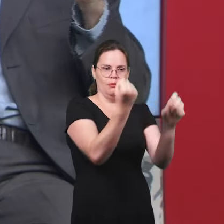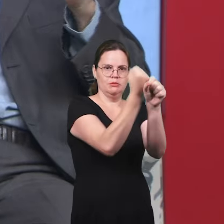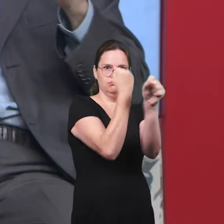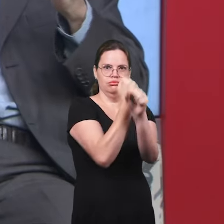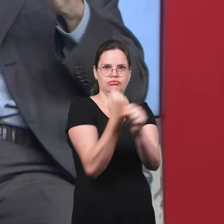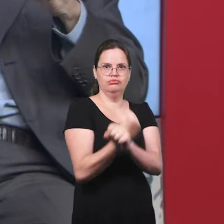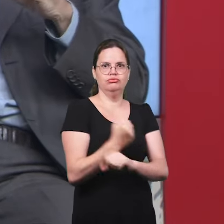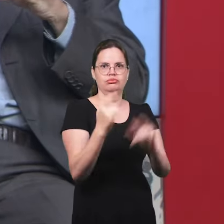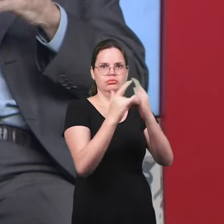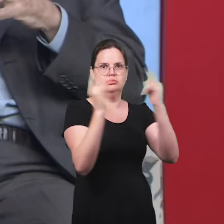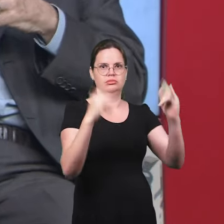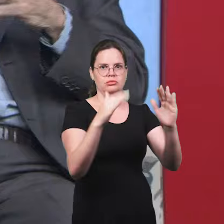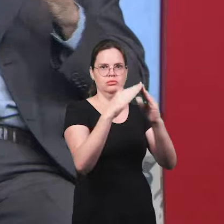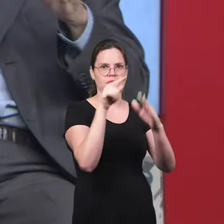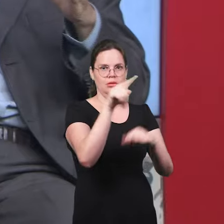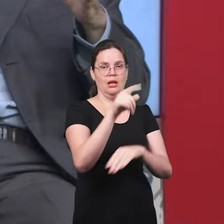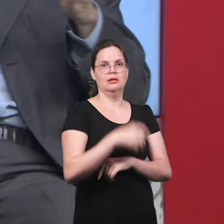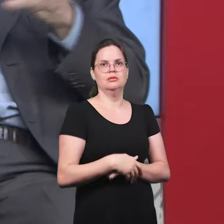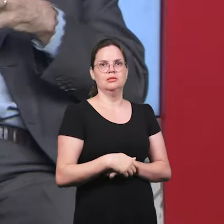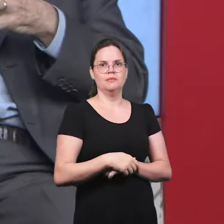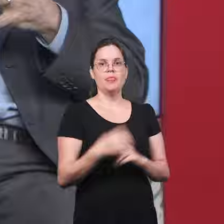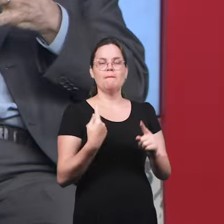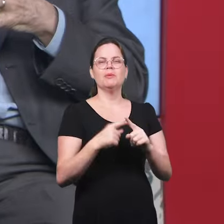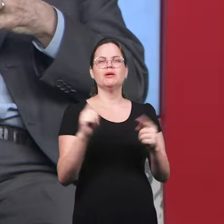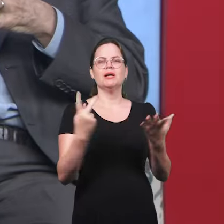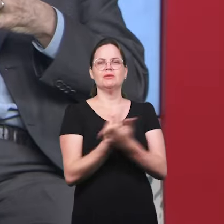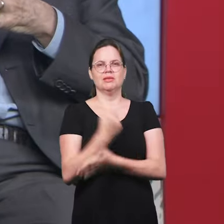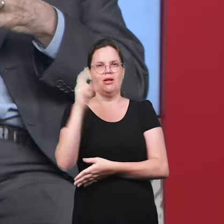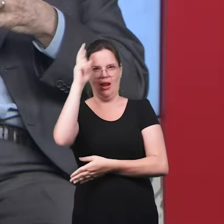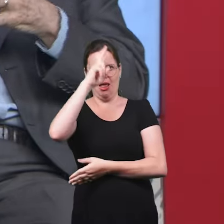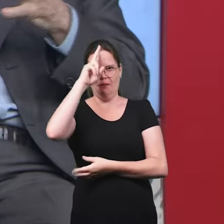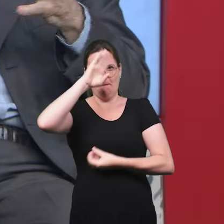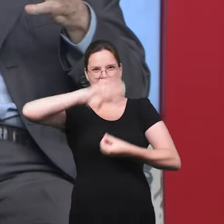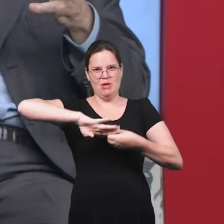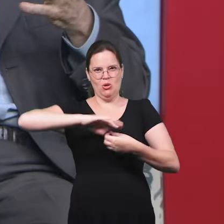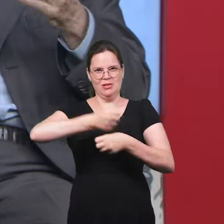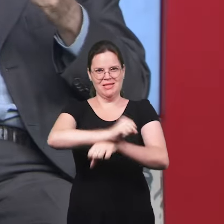da Babilônia, né? Depois do exílio da Babilônia,